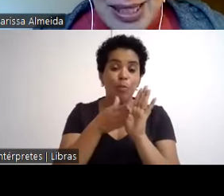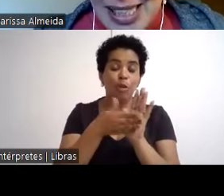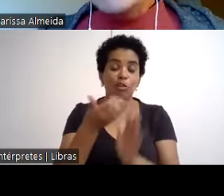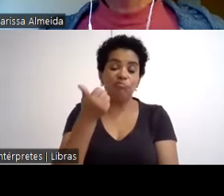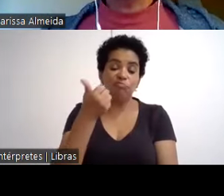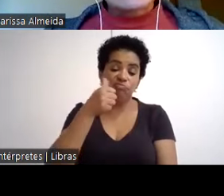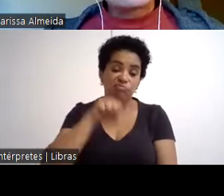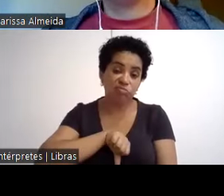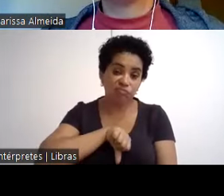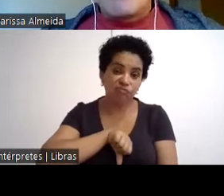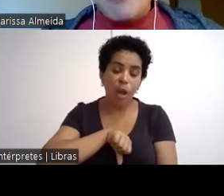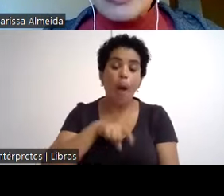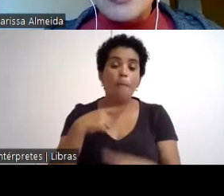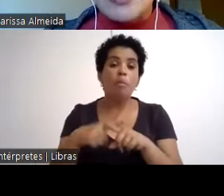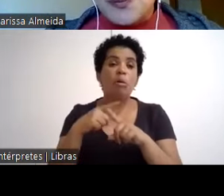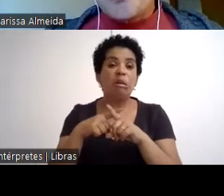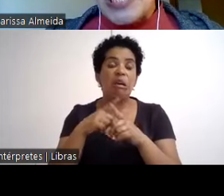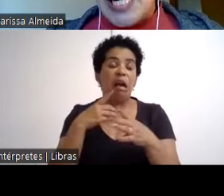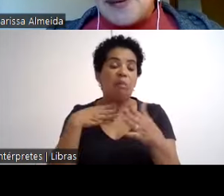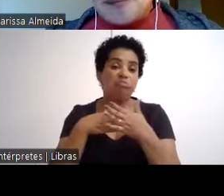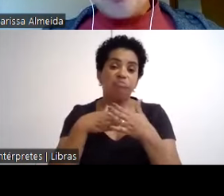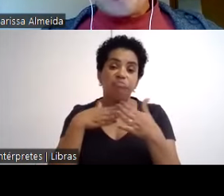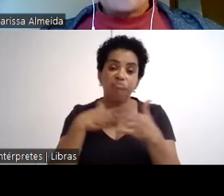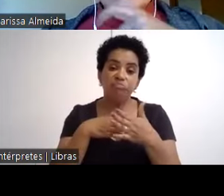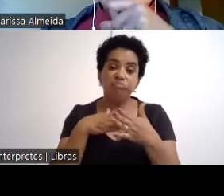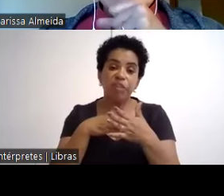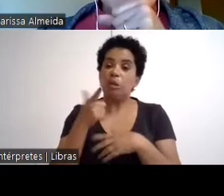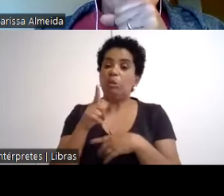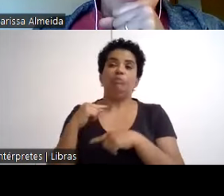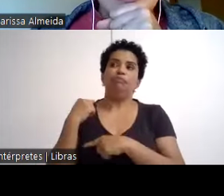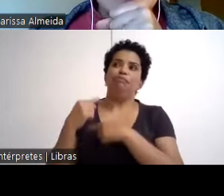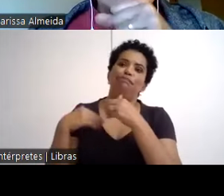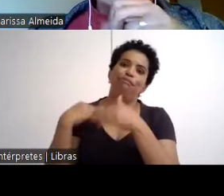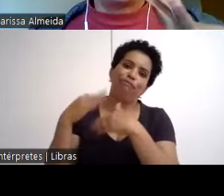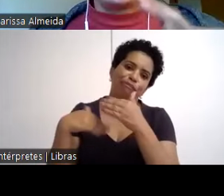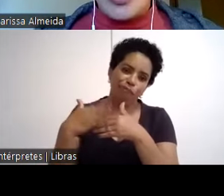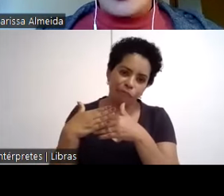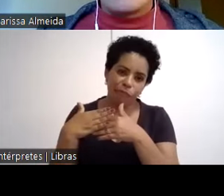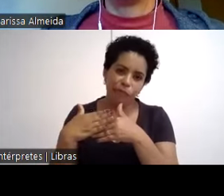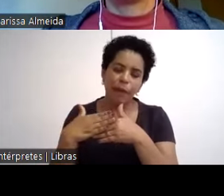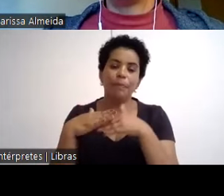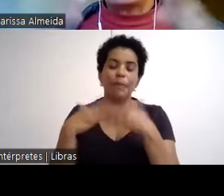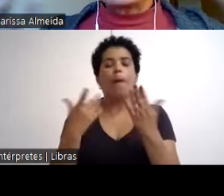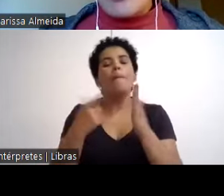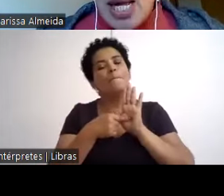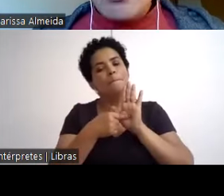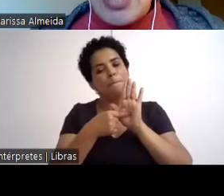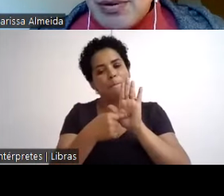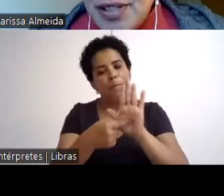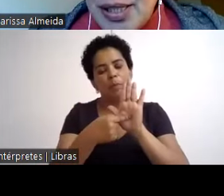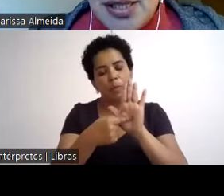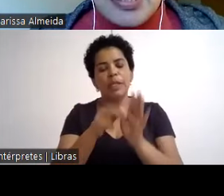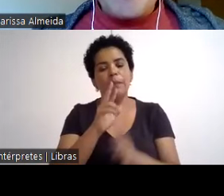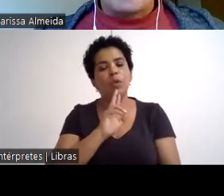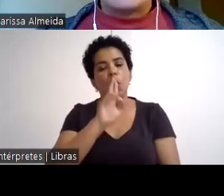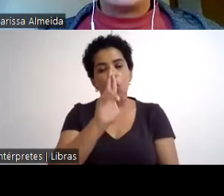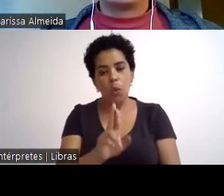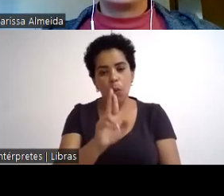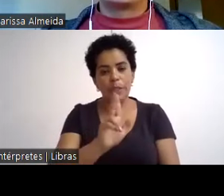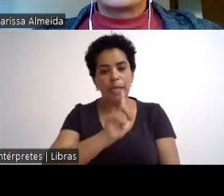do dia a dia e acaba não avançando, né? E aí, para ilustrar o resultado da